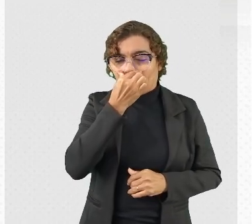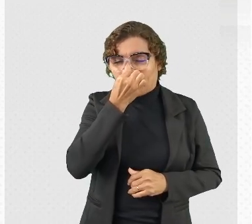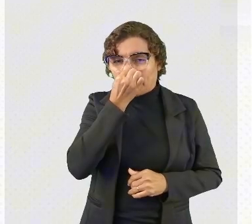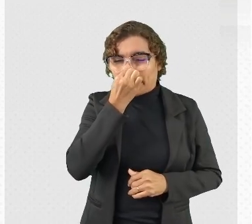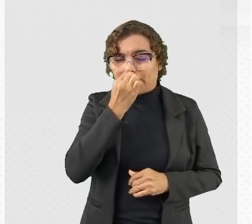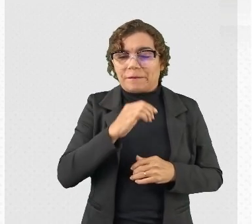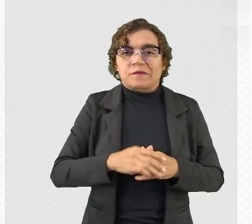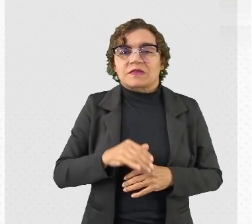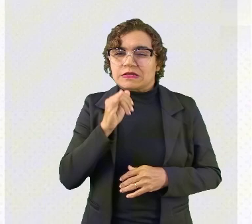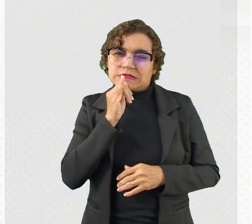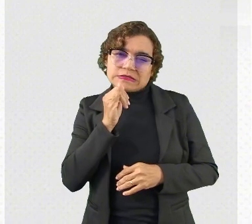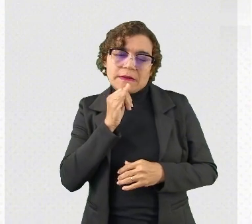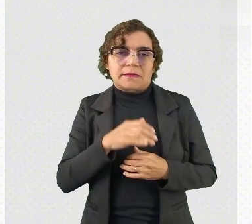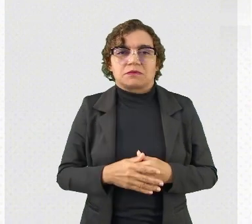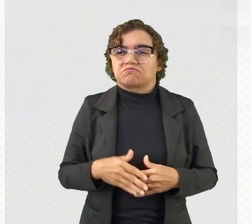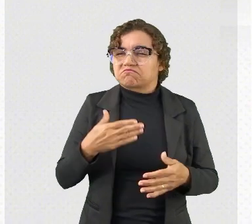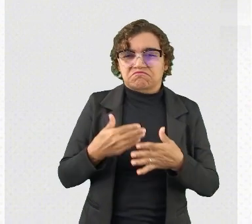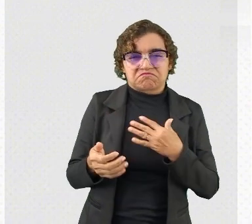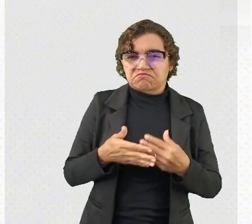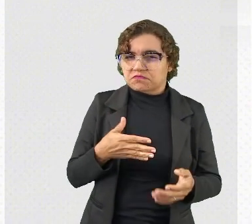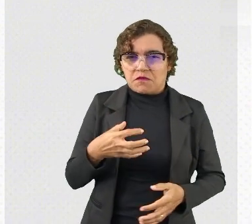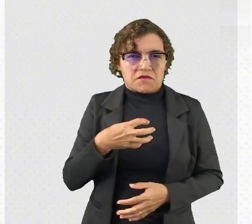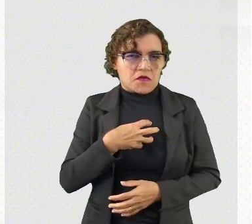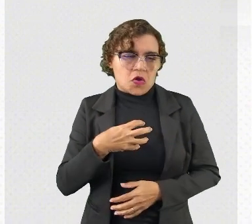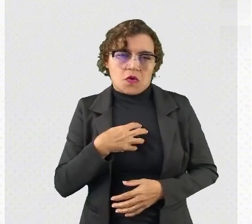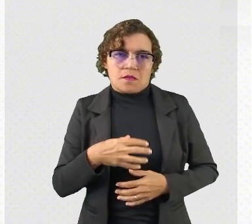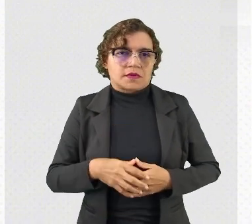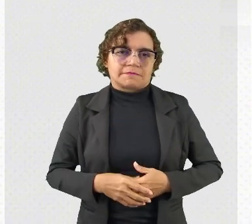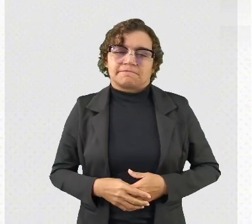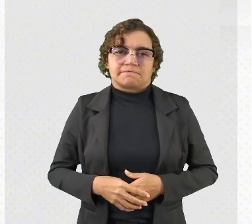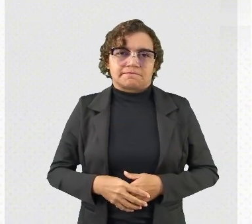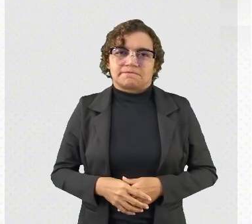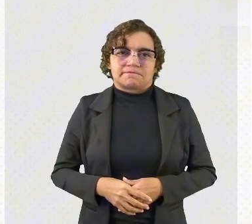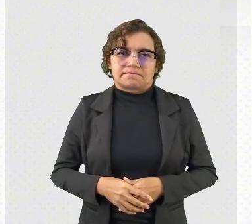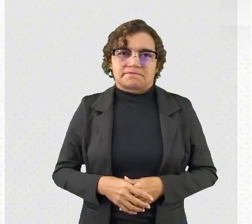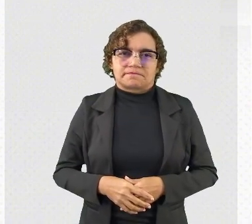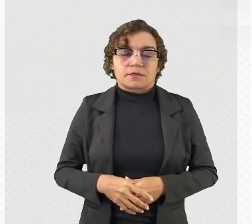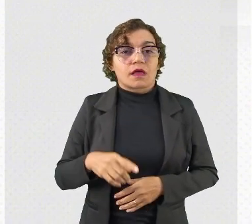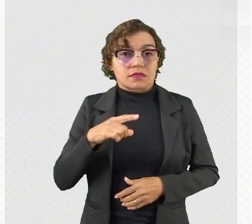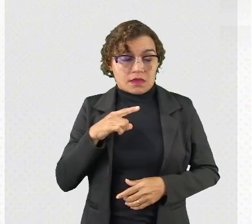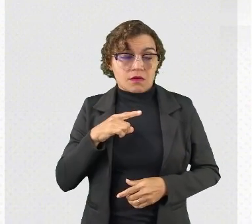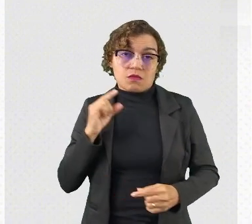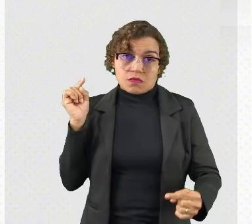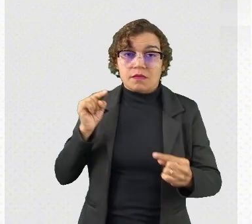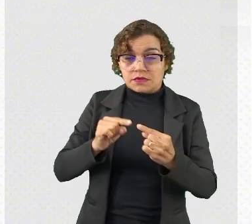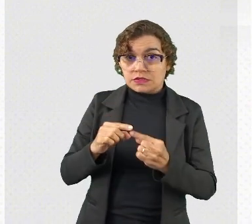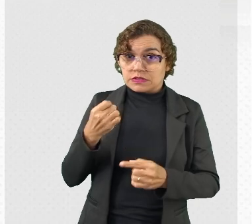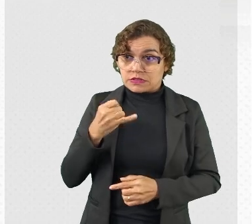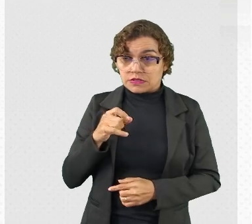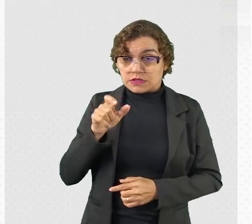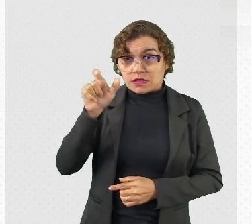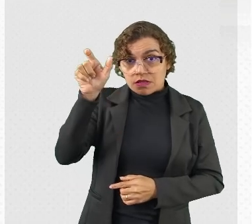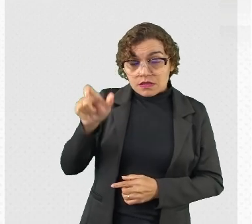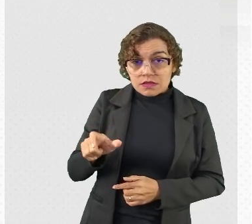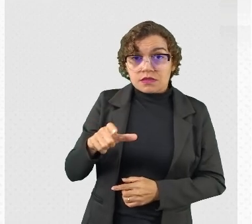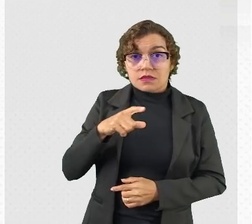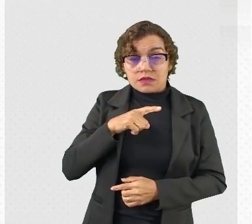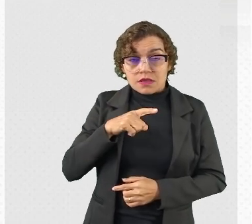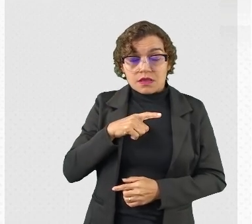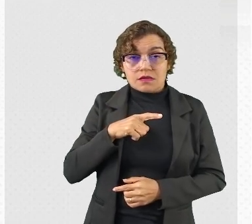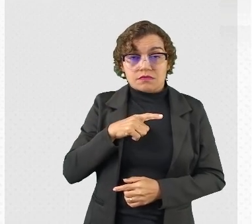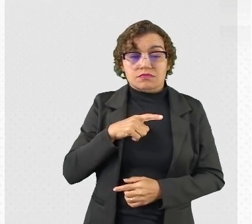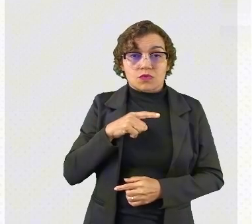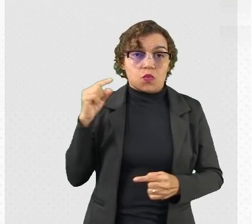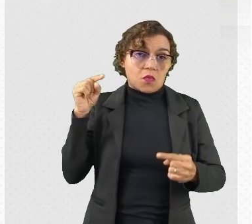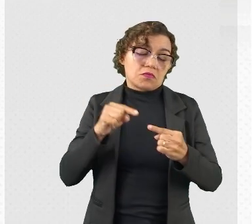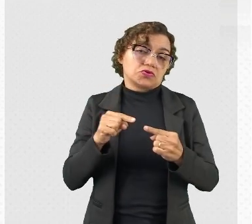não importa, né, quais são os meios, né, tendo em vista que ele tem uma finalidade. Então, se ele tem uma finalidade como governante, os